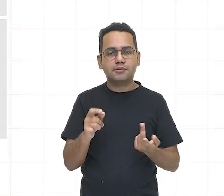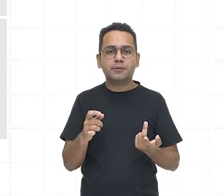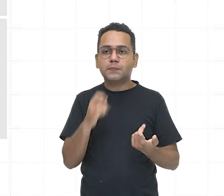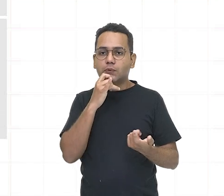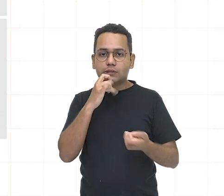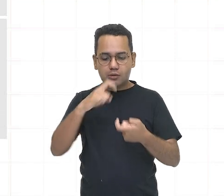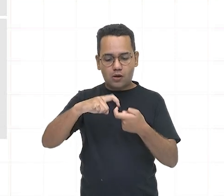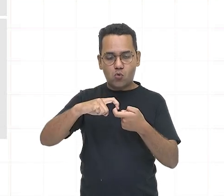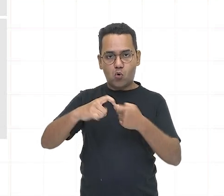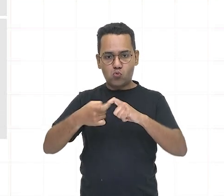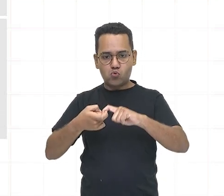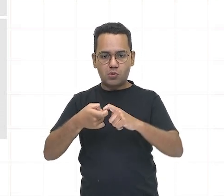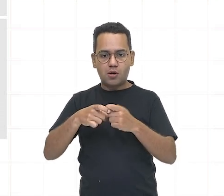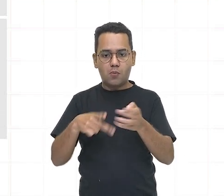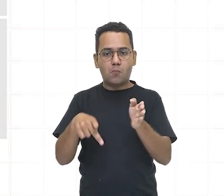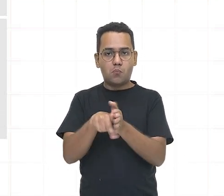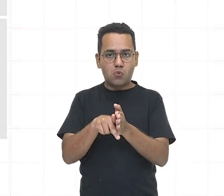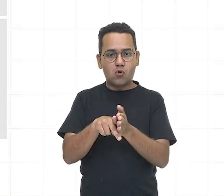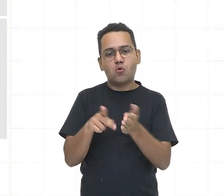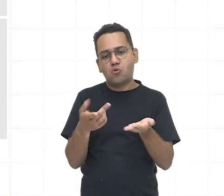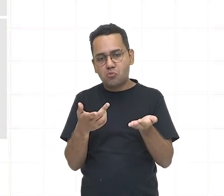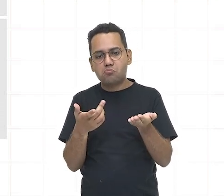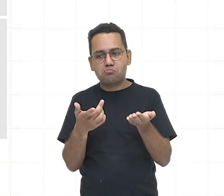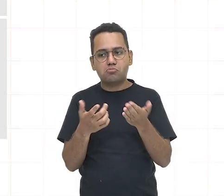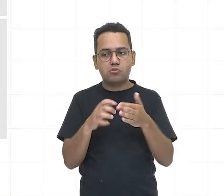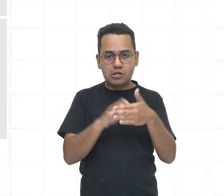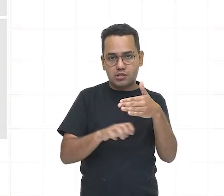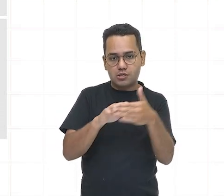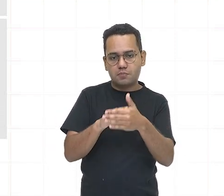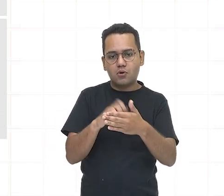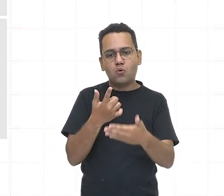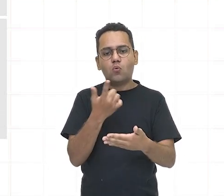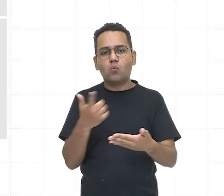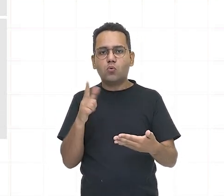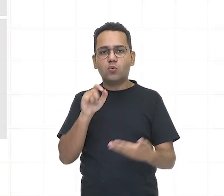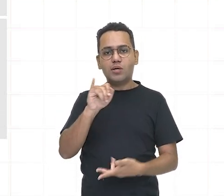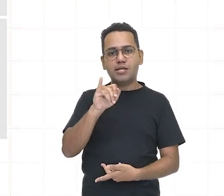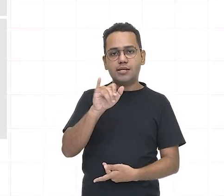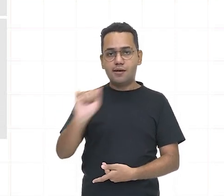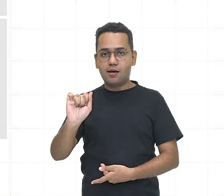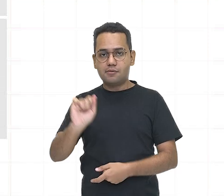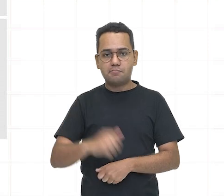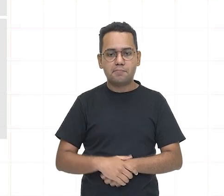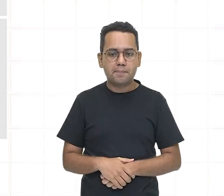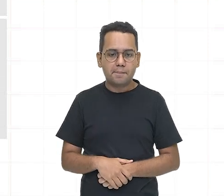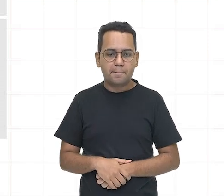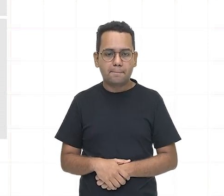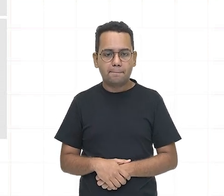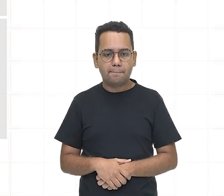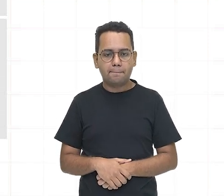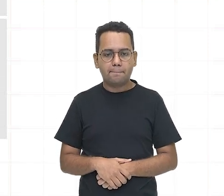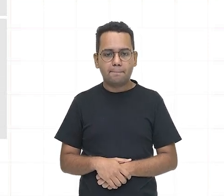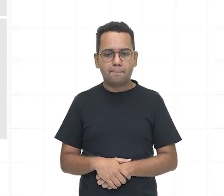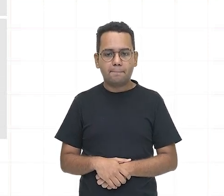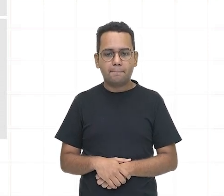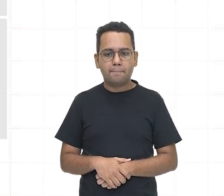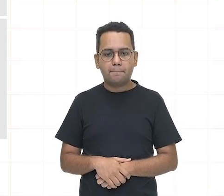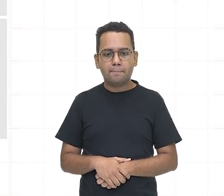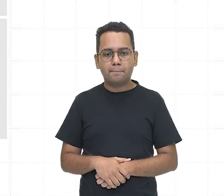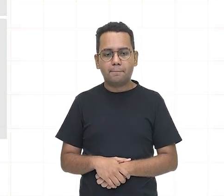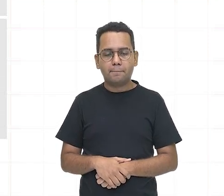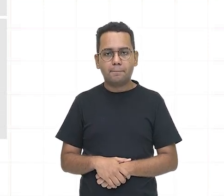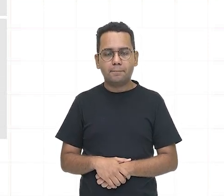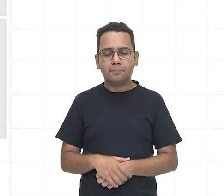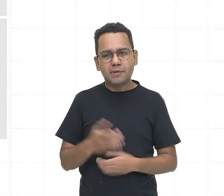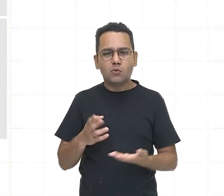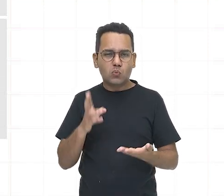ocorrer a automação, e também o uso de inteligência artificial, muito utilizado hoje em dia,